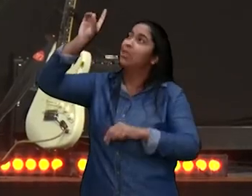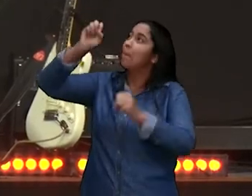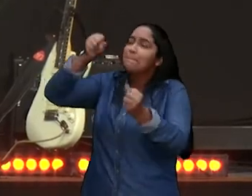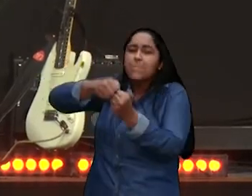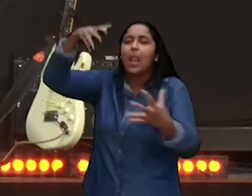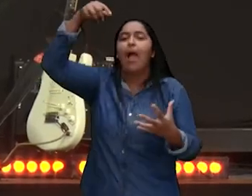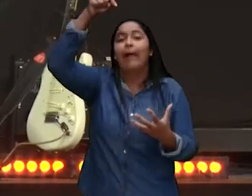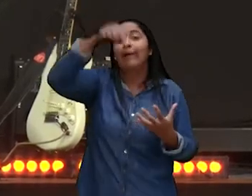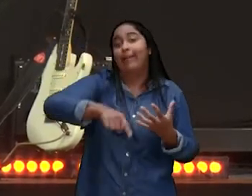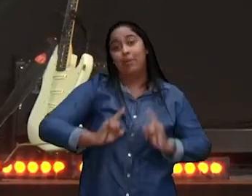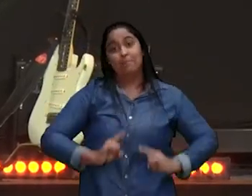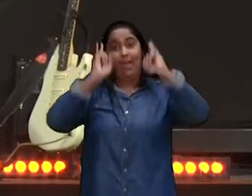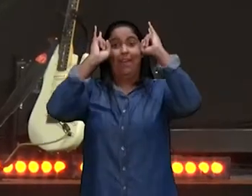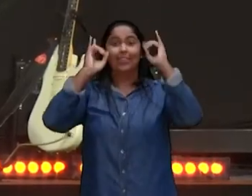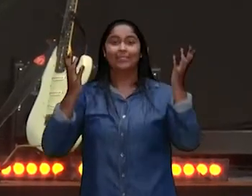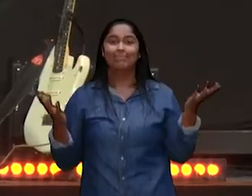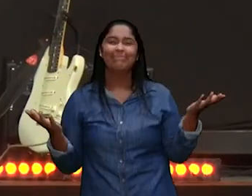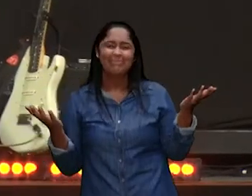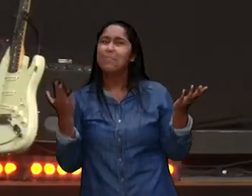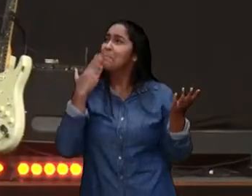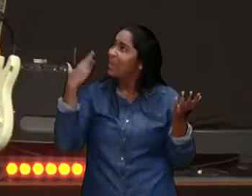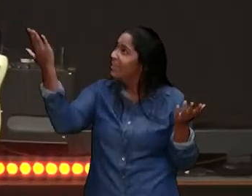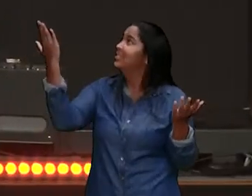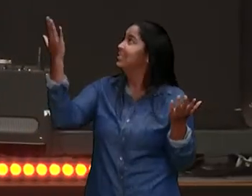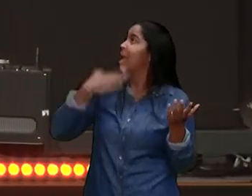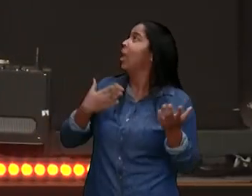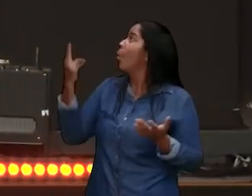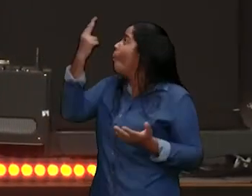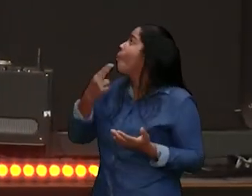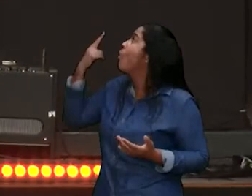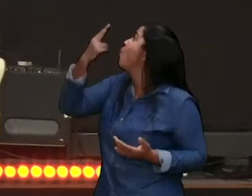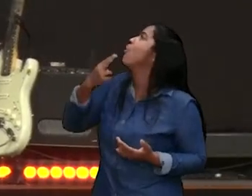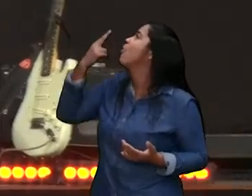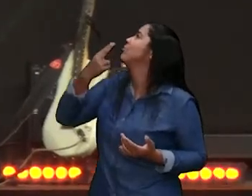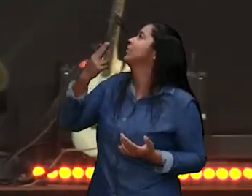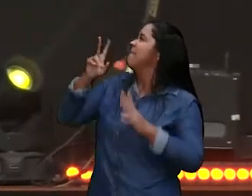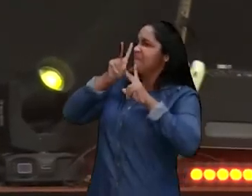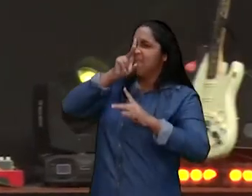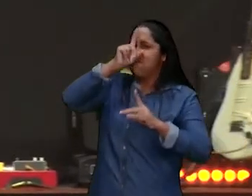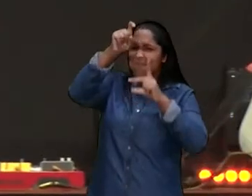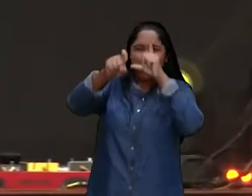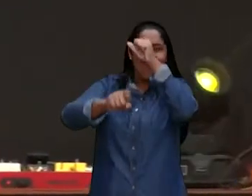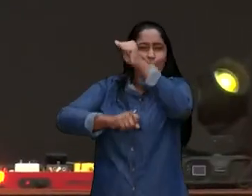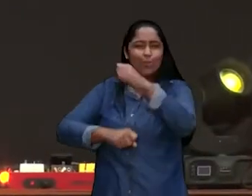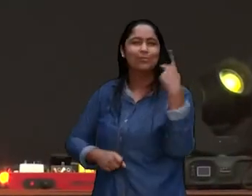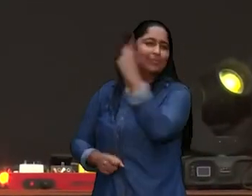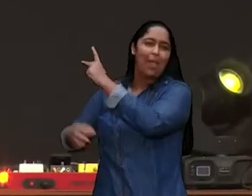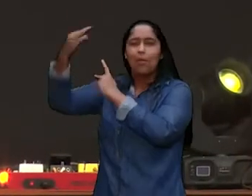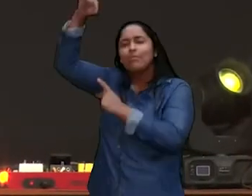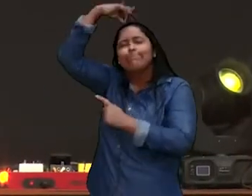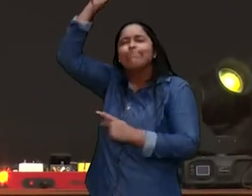lugar que eu seja a força do teu espírito que um seja projeto de